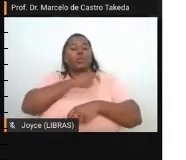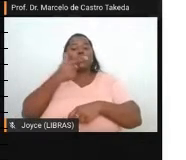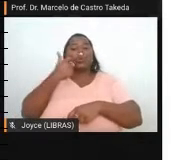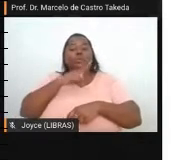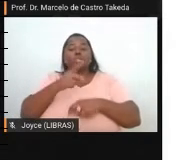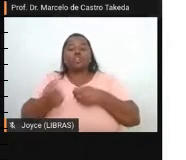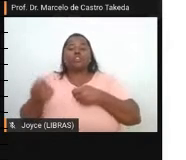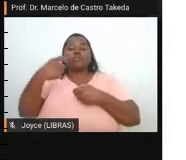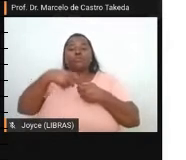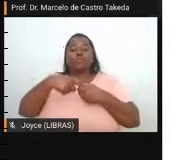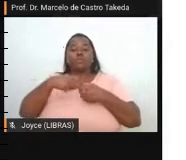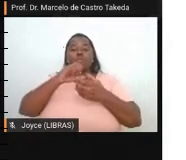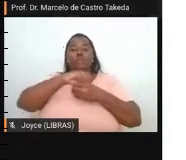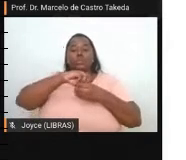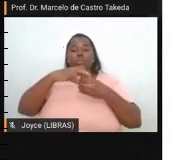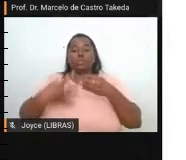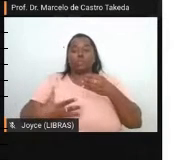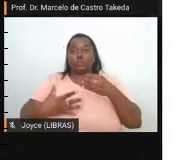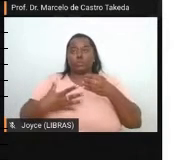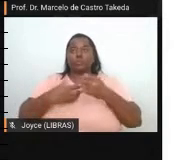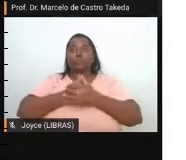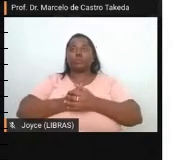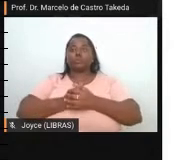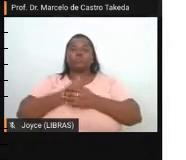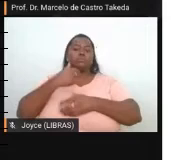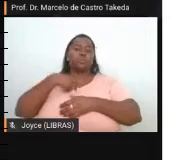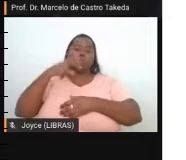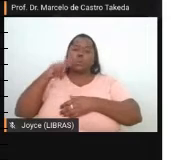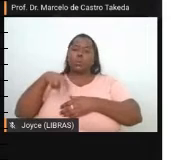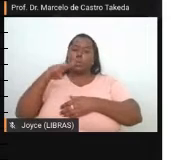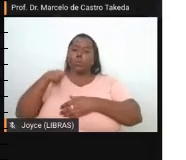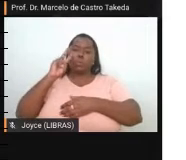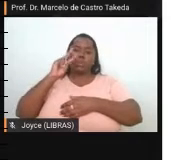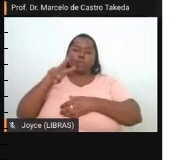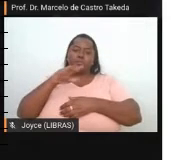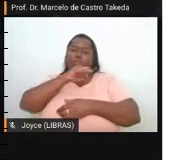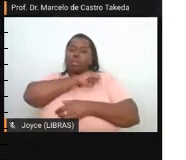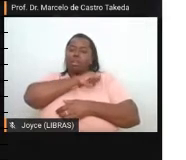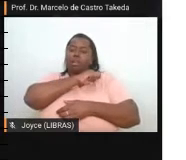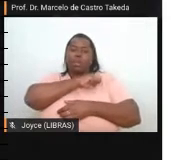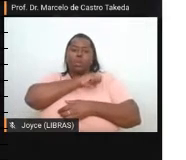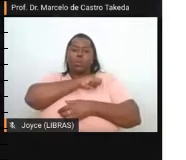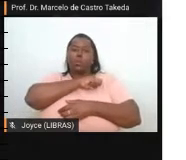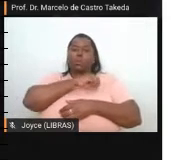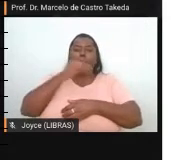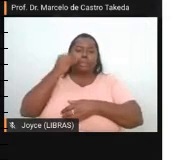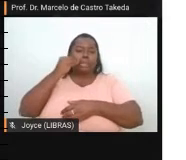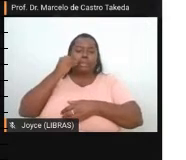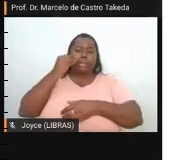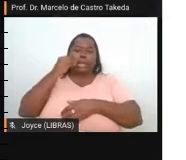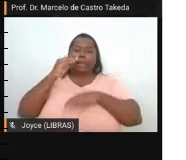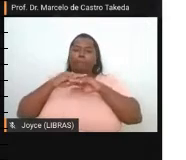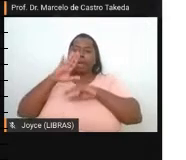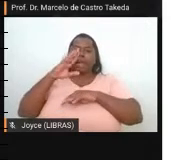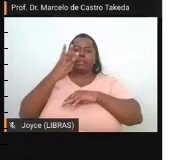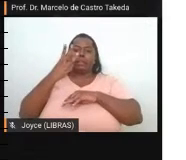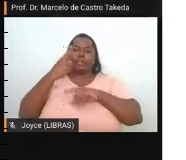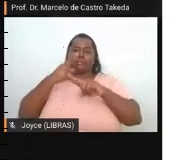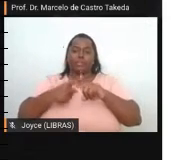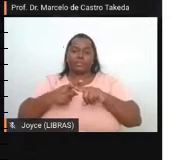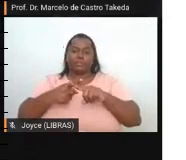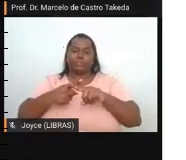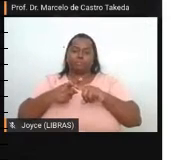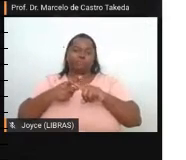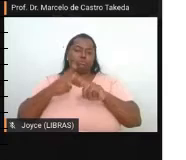Tá? Nunca vi nenhum aluno meu que tivesse feito uma atividade mais do que 3 vezes. Mas, por